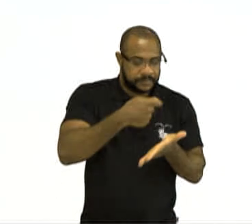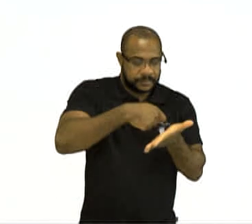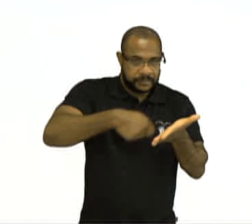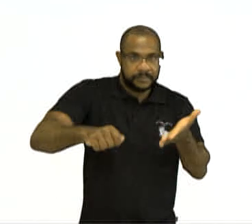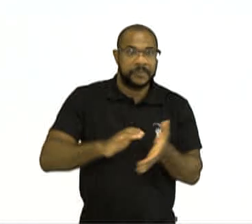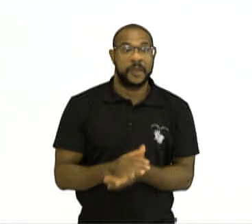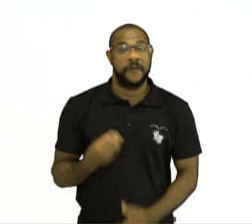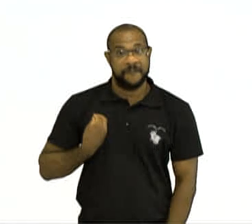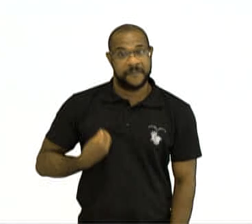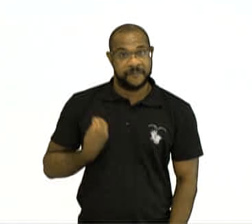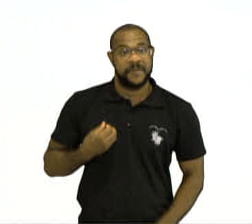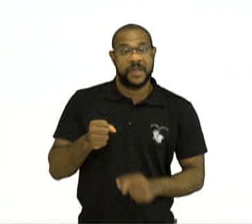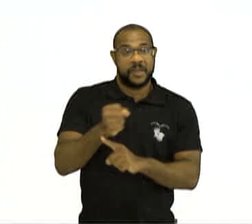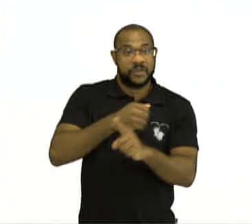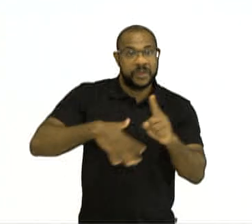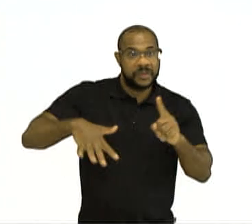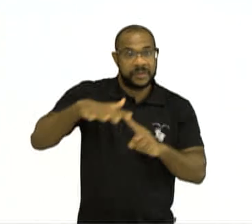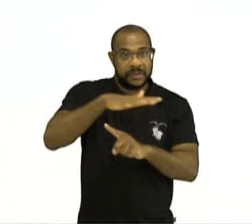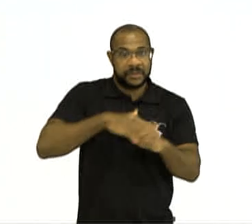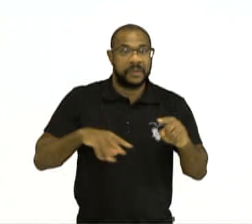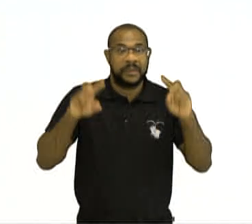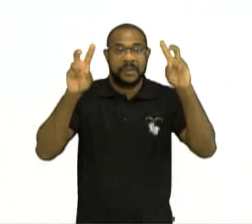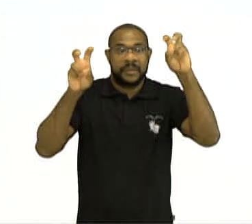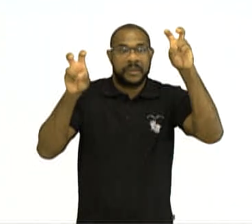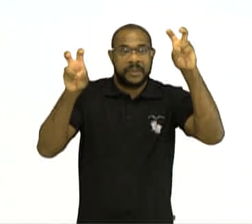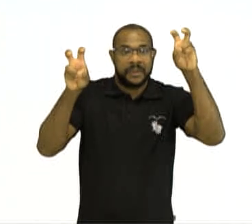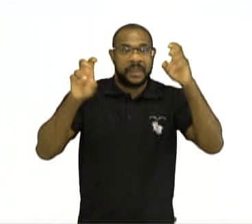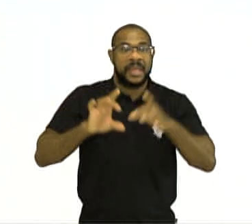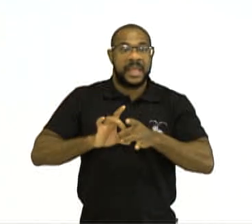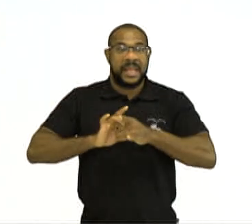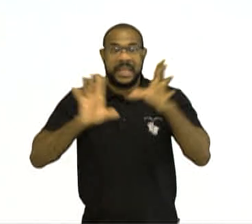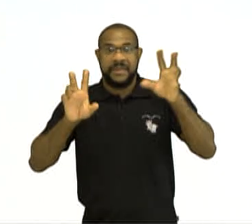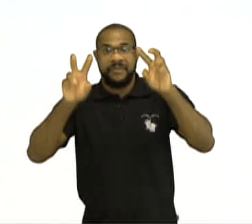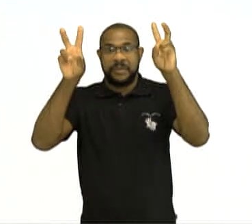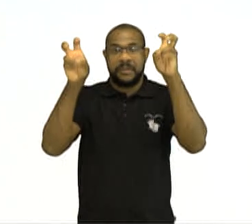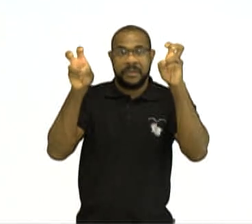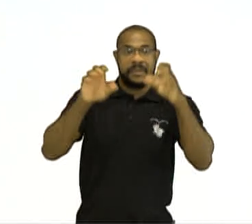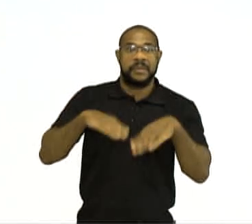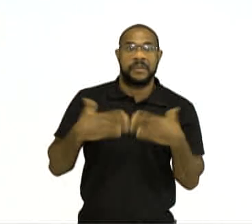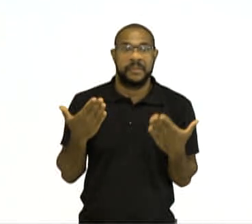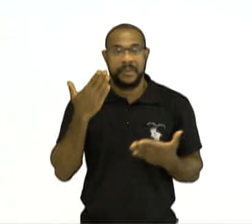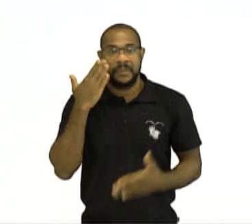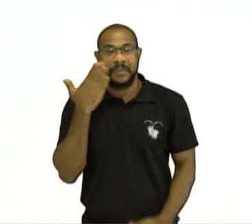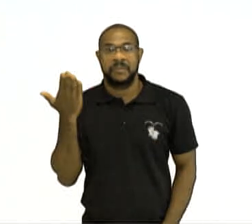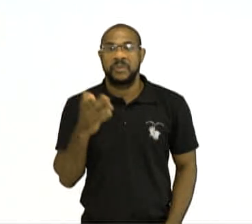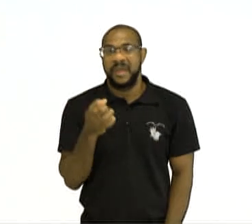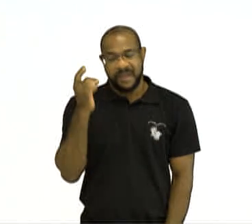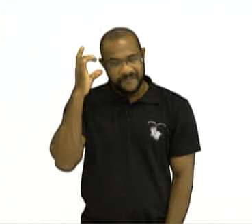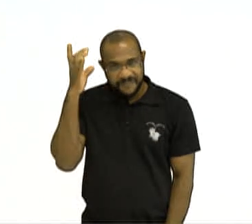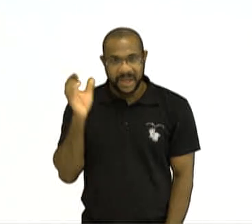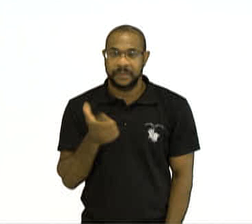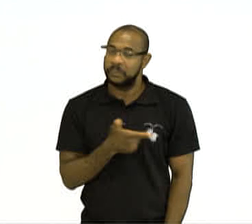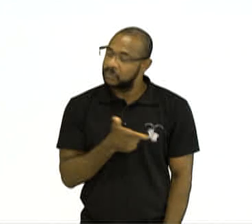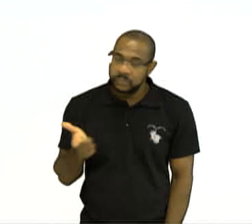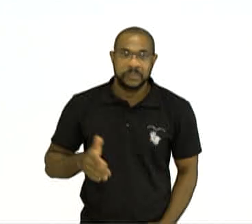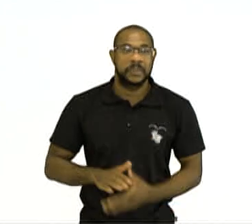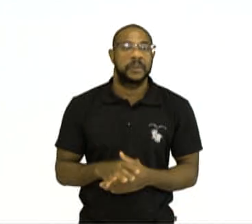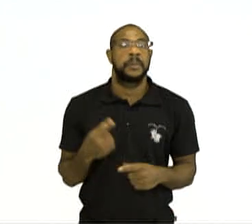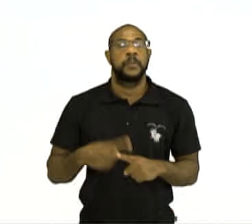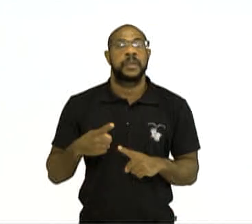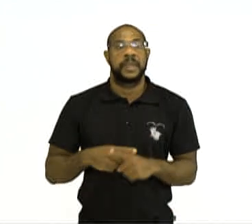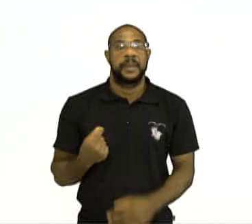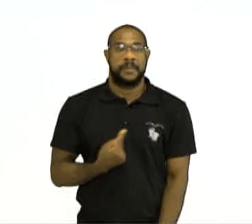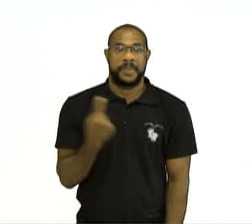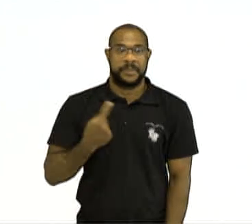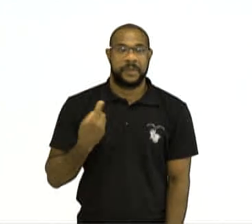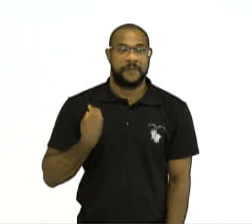em sociedade e ser, abre aspas, livre, fecha aspas, não é uma tarefa fácil. Primeiro, porque o convívio